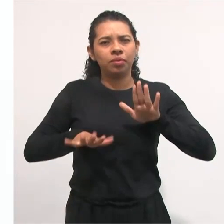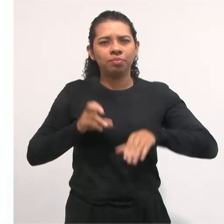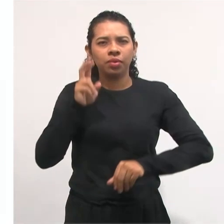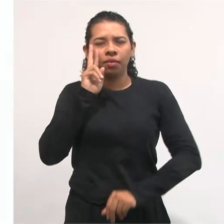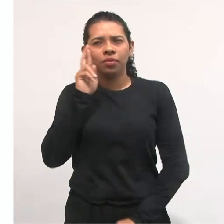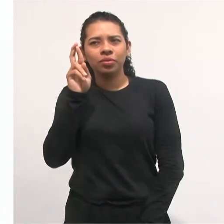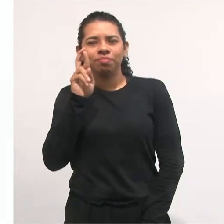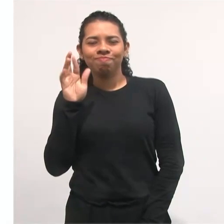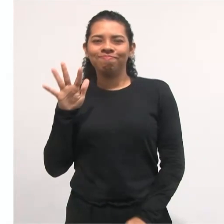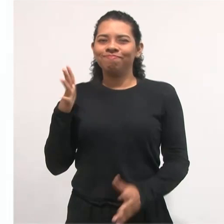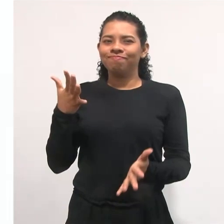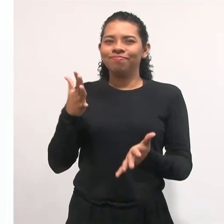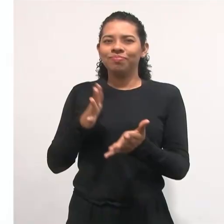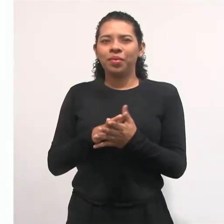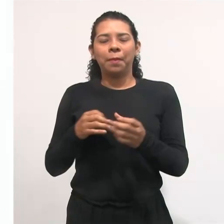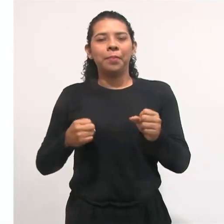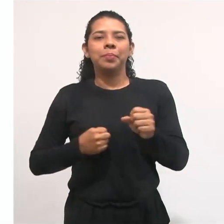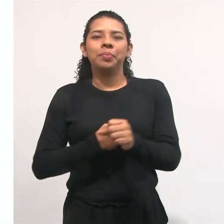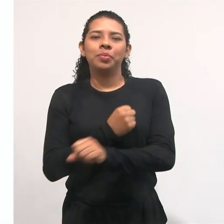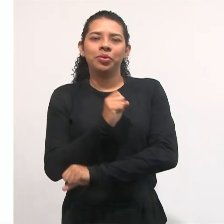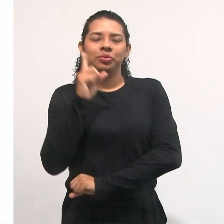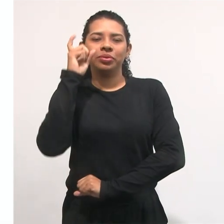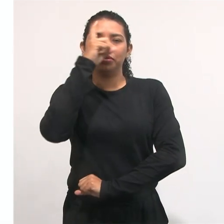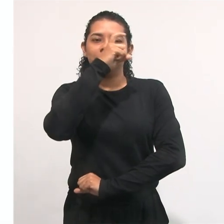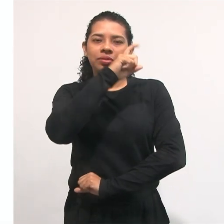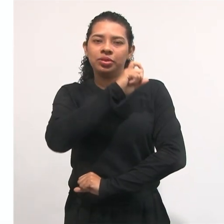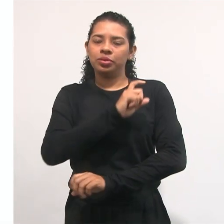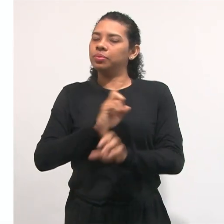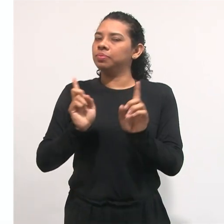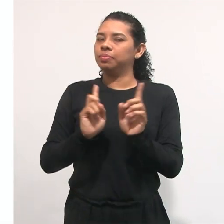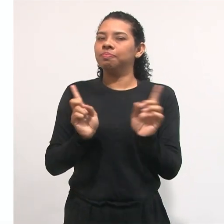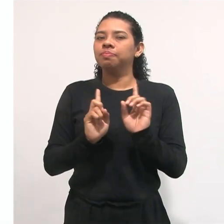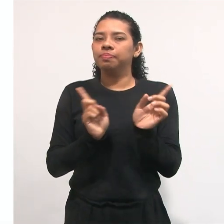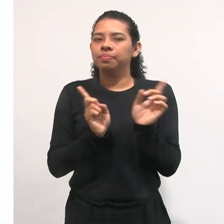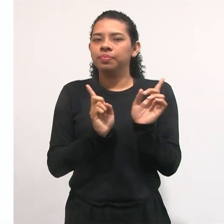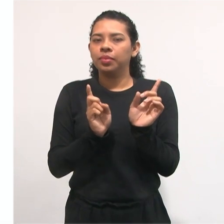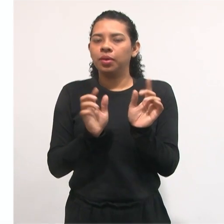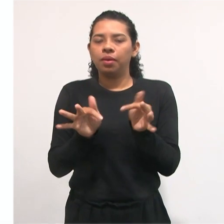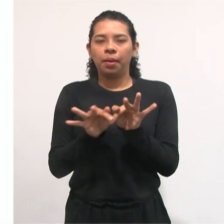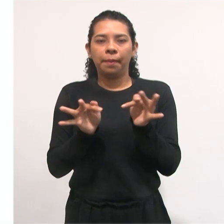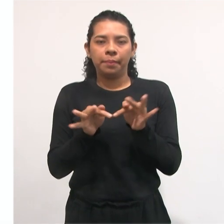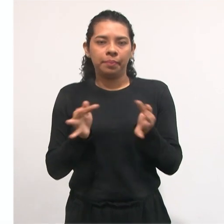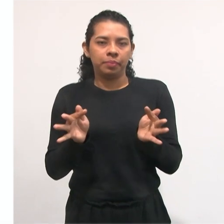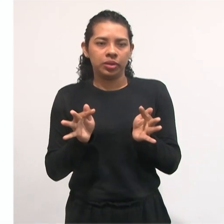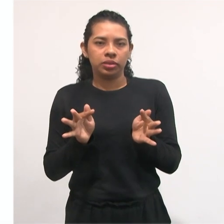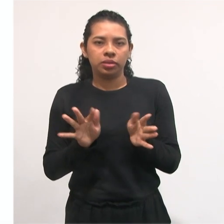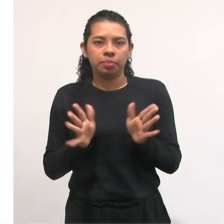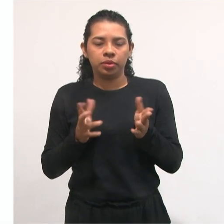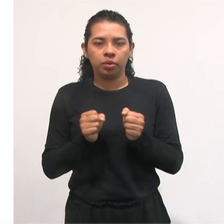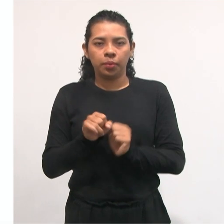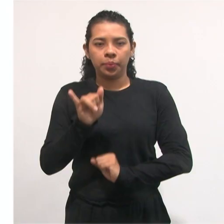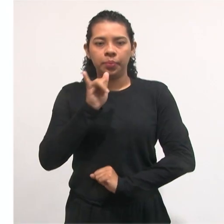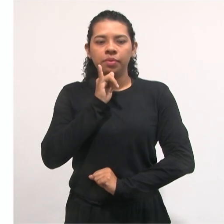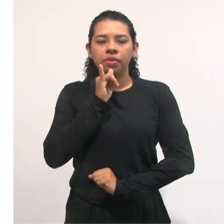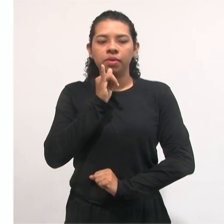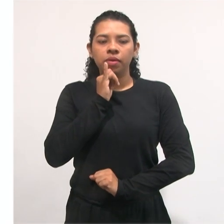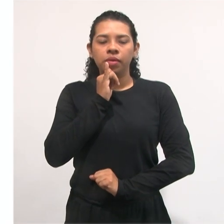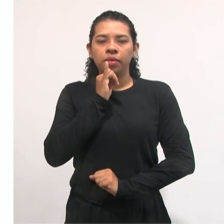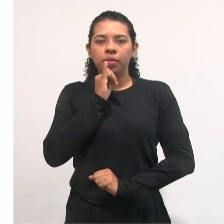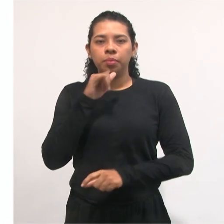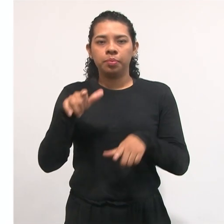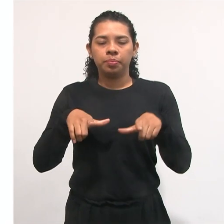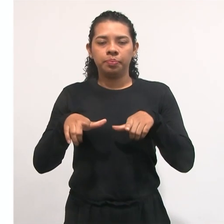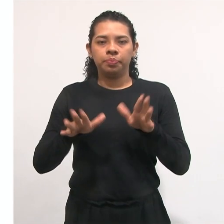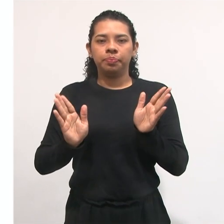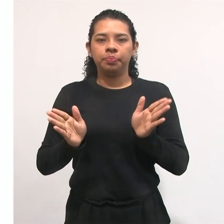difícil, professor, mas não é, é muito simples, tá bom? É muito simples. Vejamos aqui um exemplo para a gente